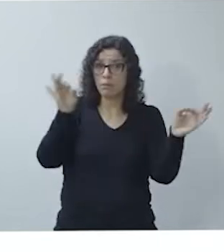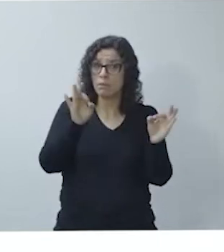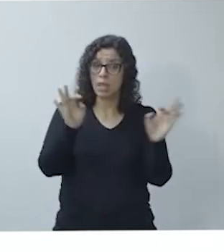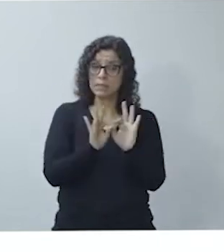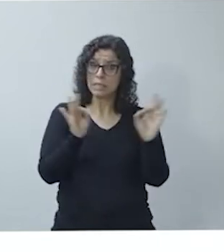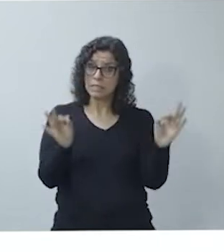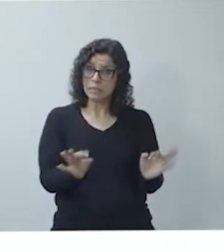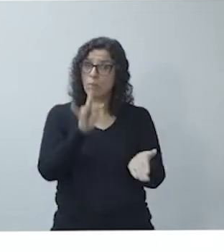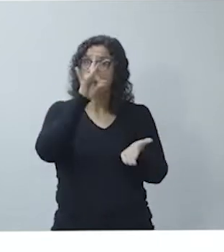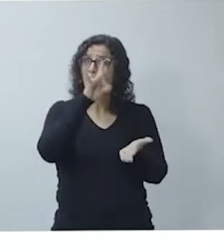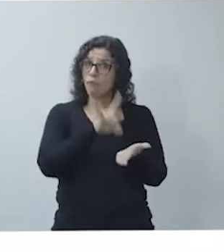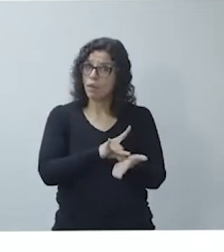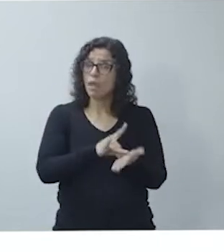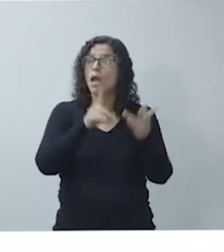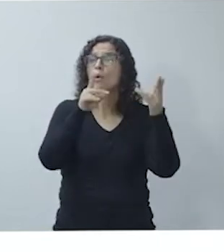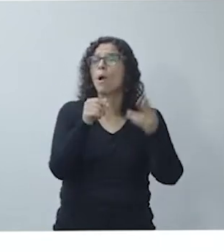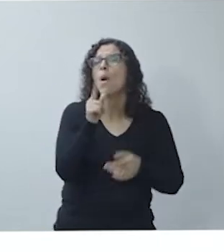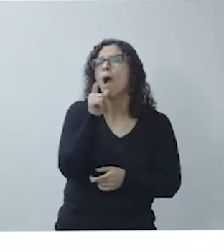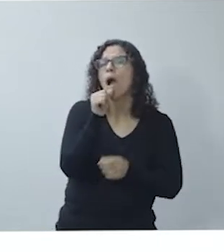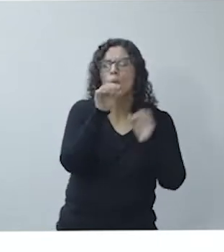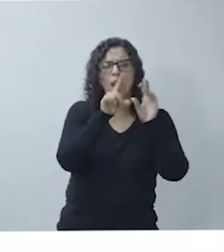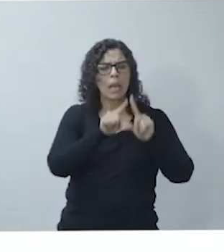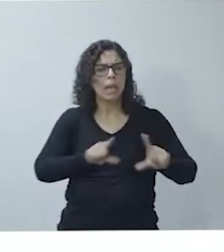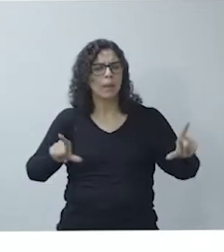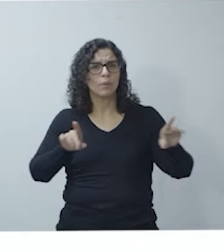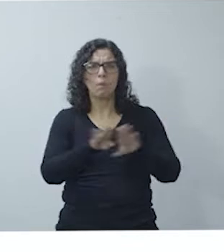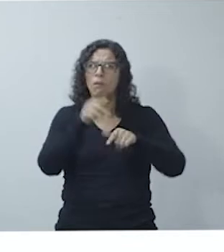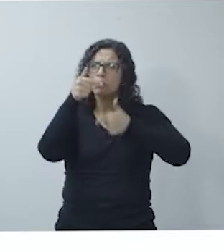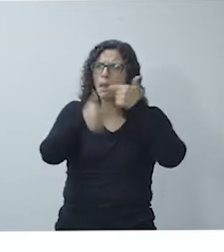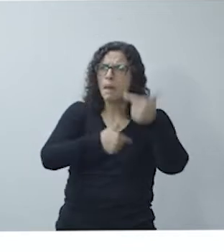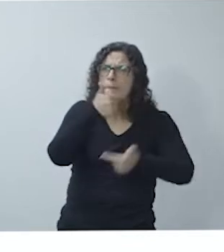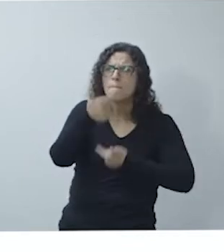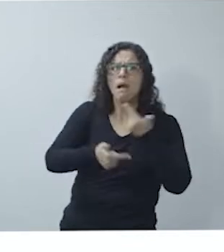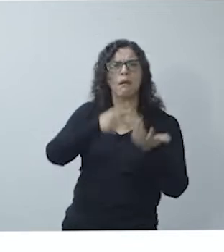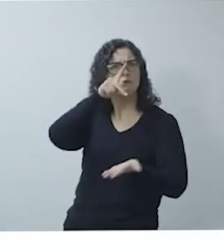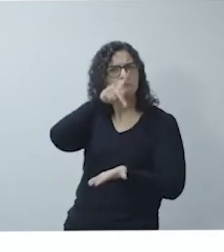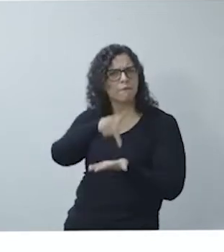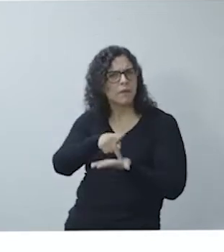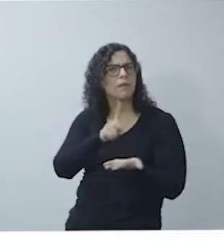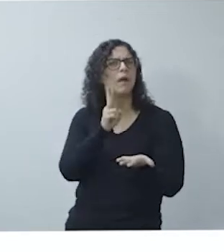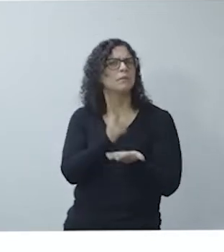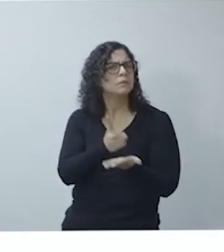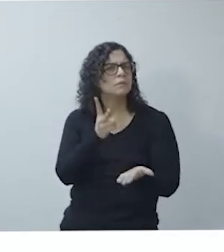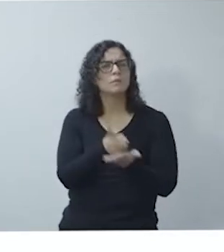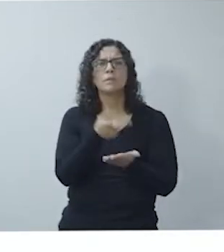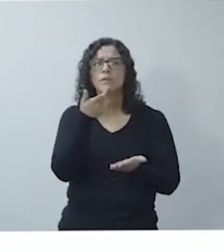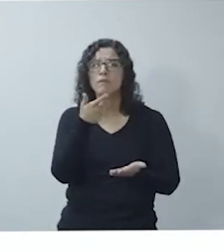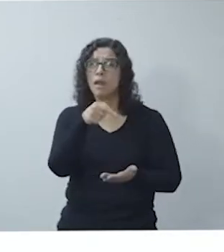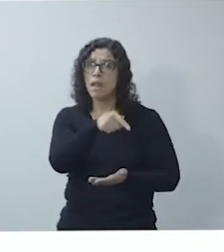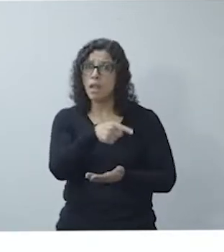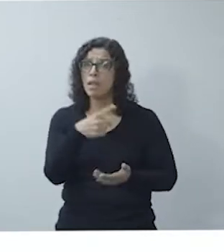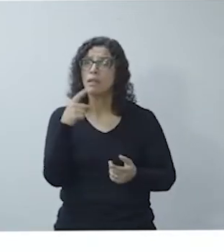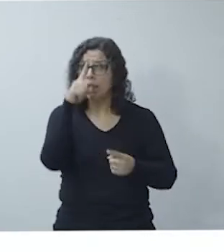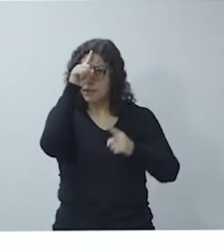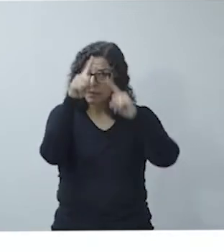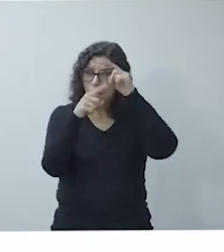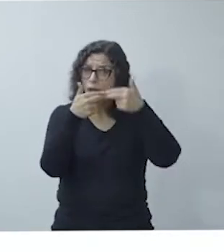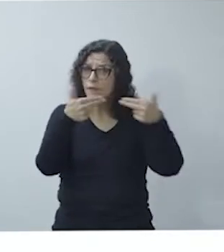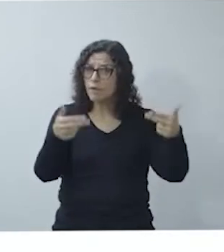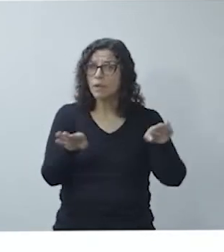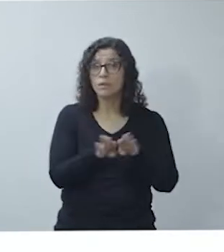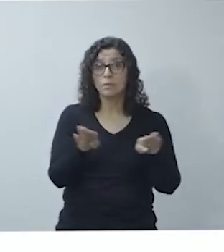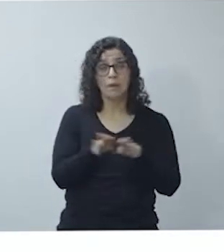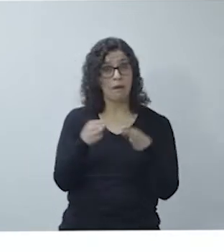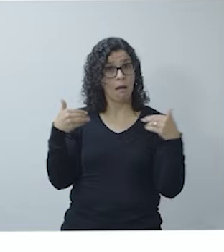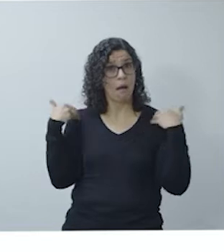era honesto como a água, trabalhador, sincero, verdadeiro, cheio de ideias, até